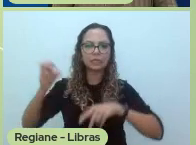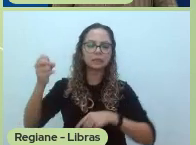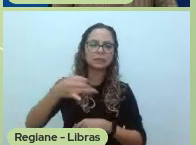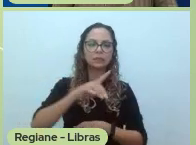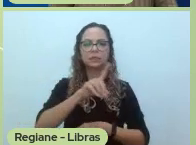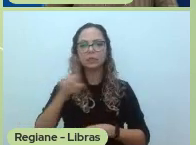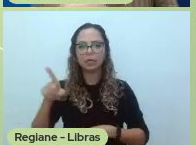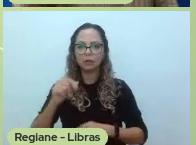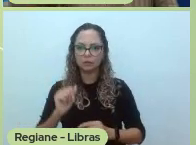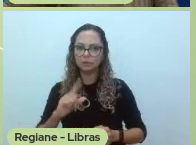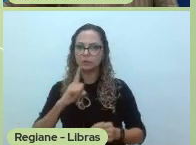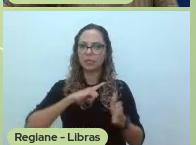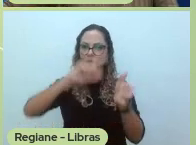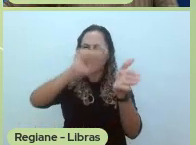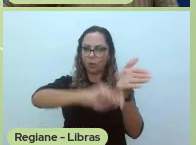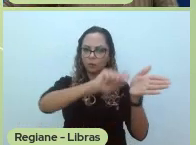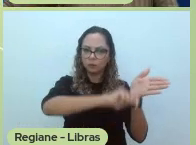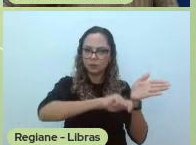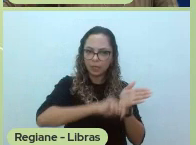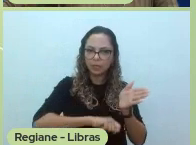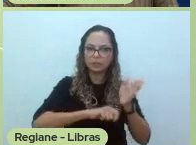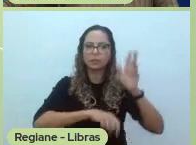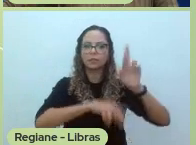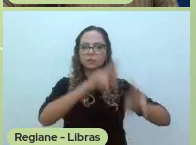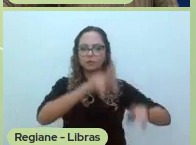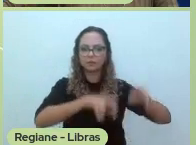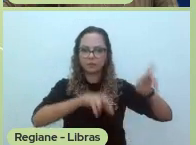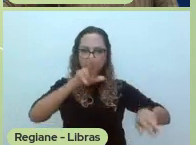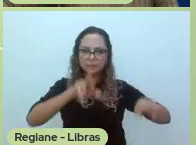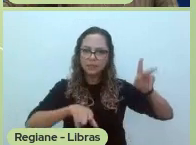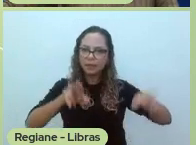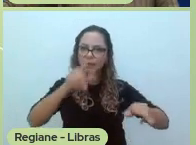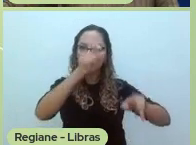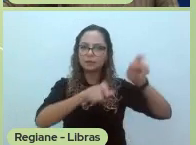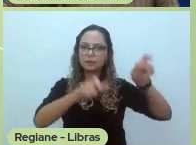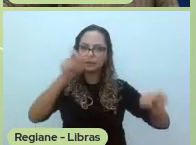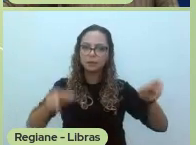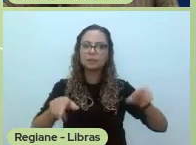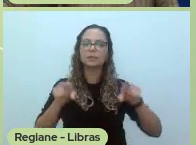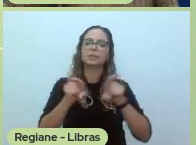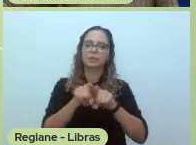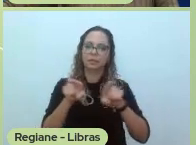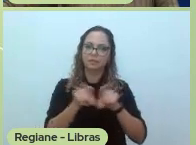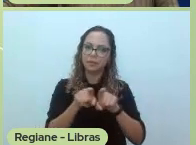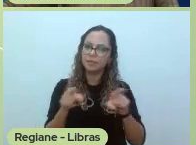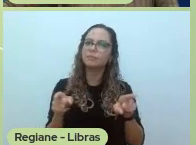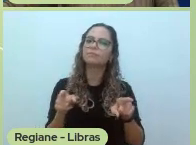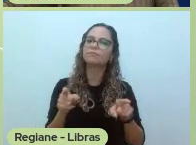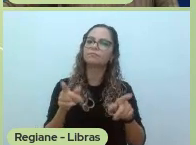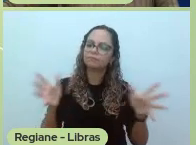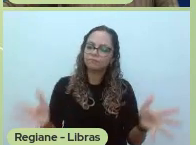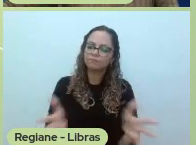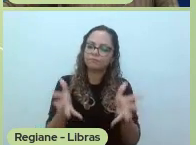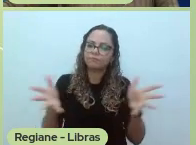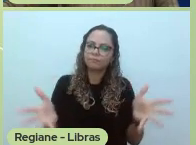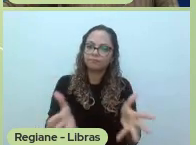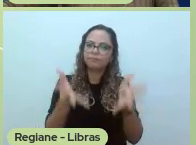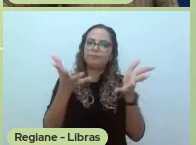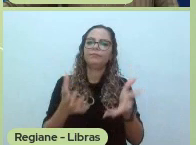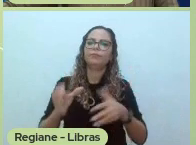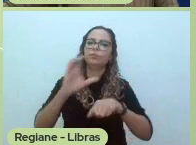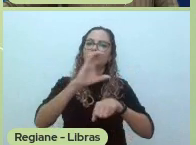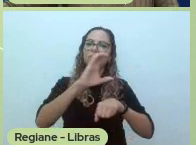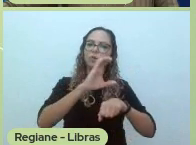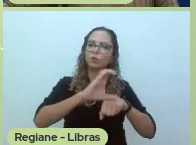quanto vocês incentivam a prática dos cursos de diversidade que a gente tem,